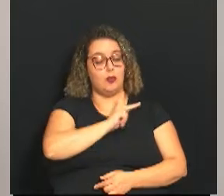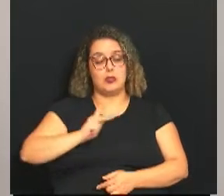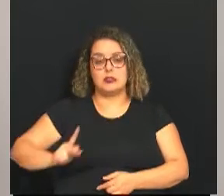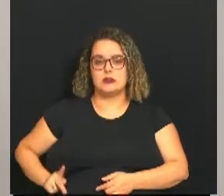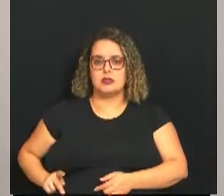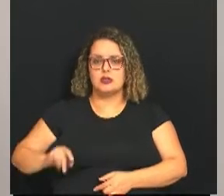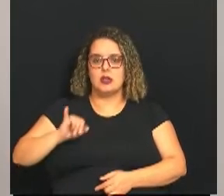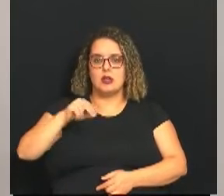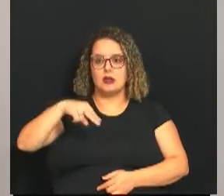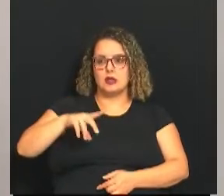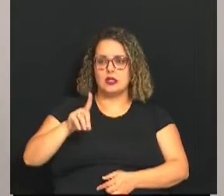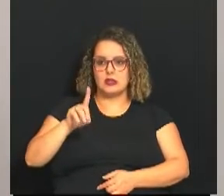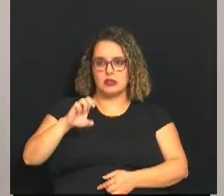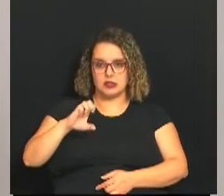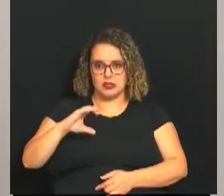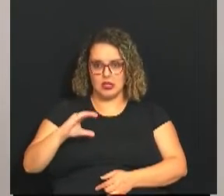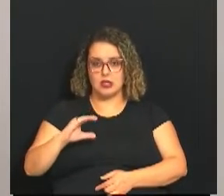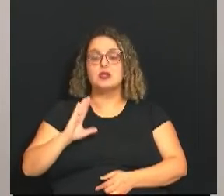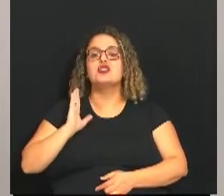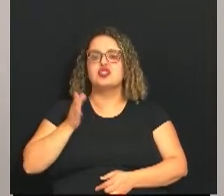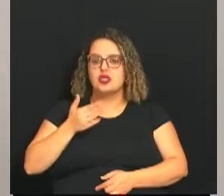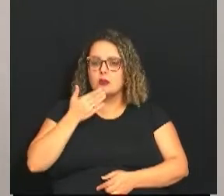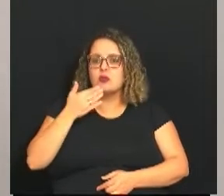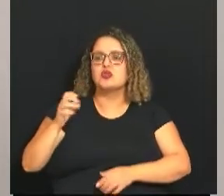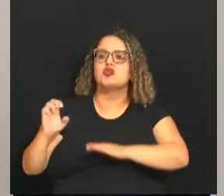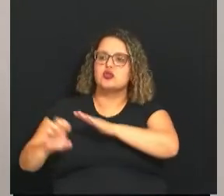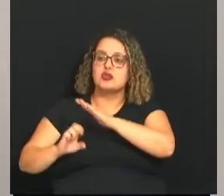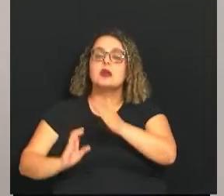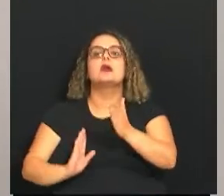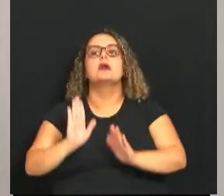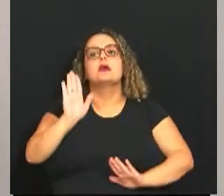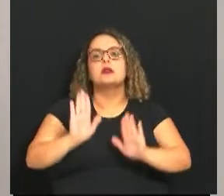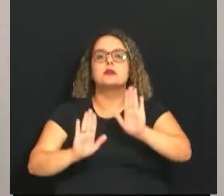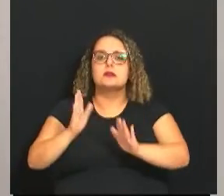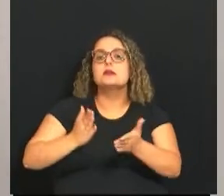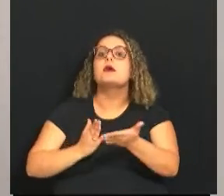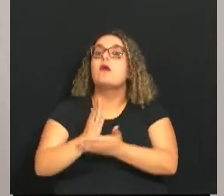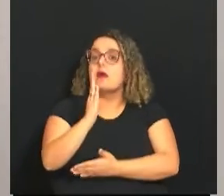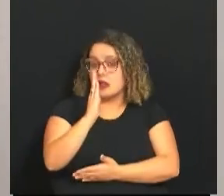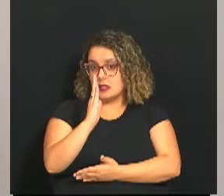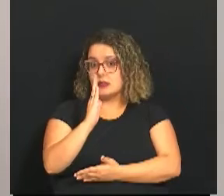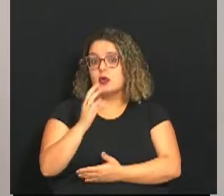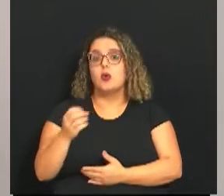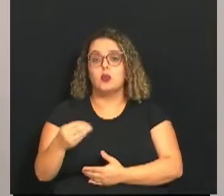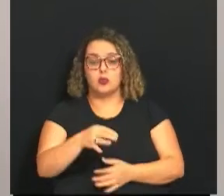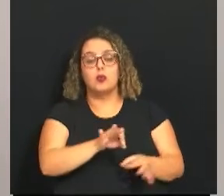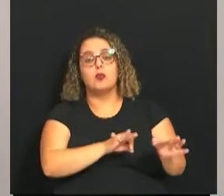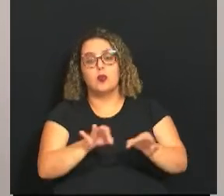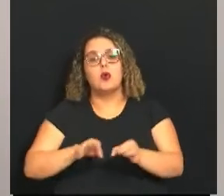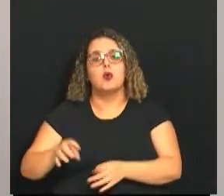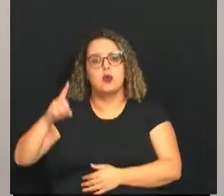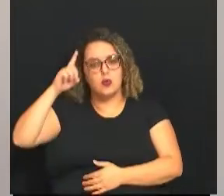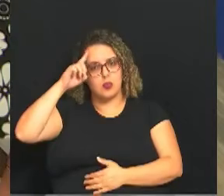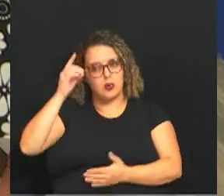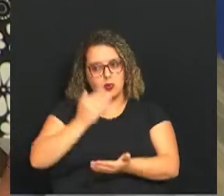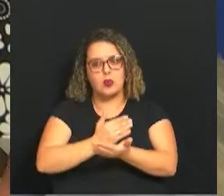cobrou da empresa que já ganhou a licitação, esse novo projeto e a data do início das obras.